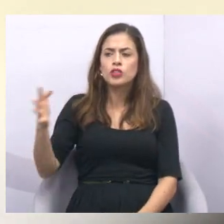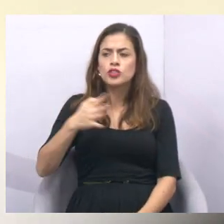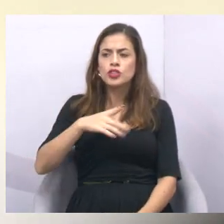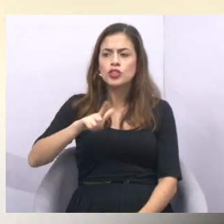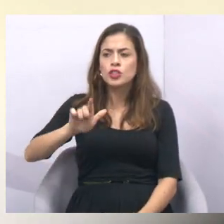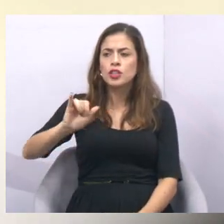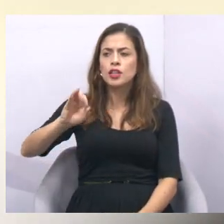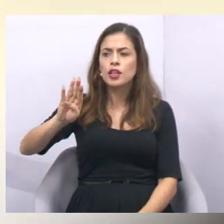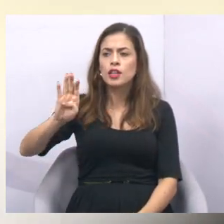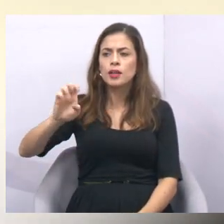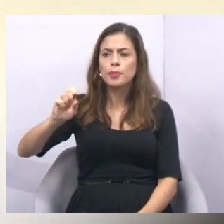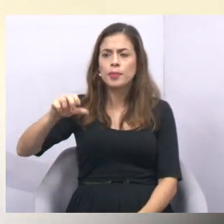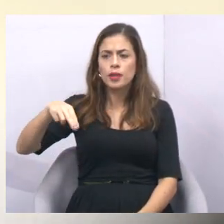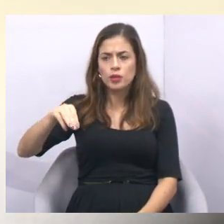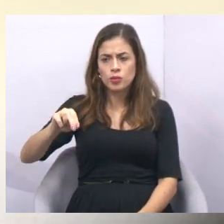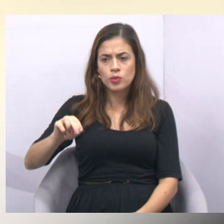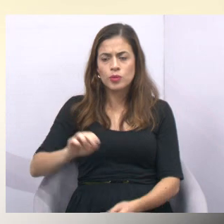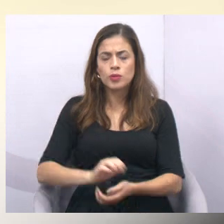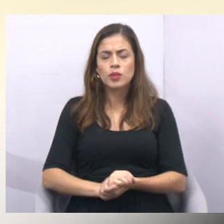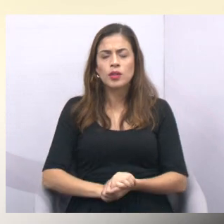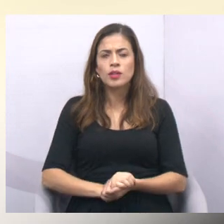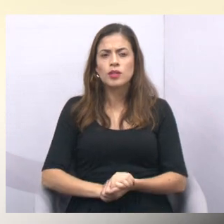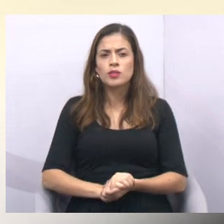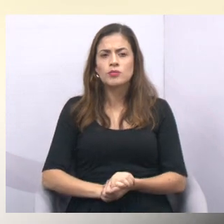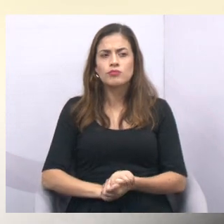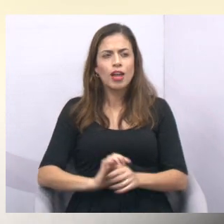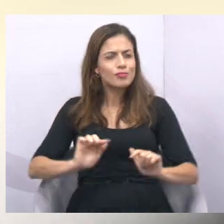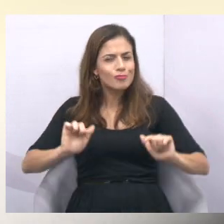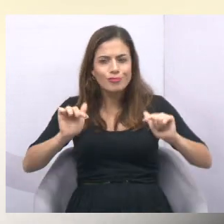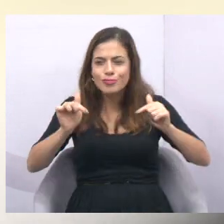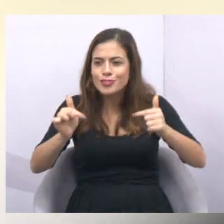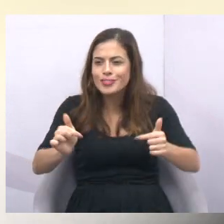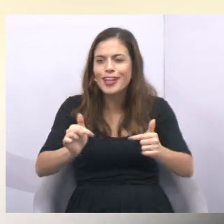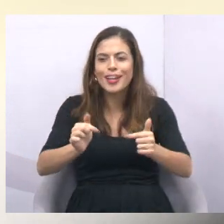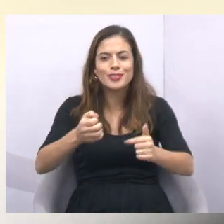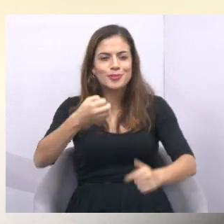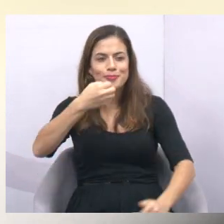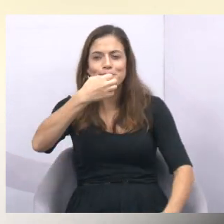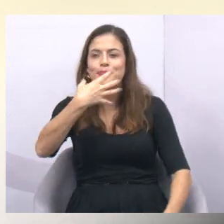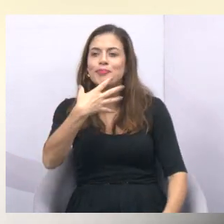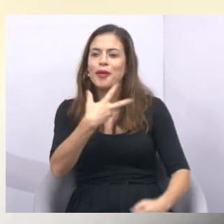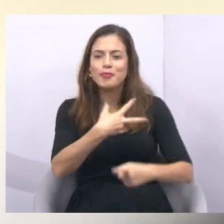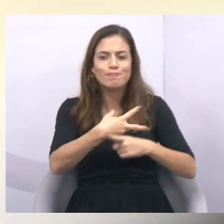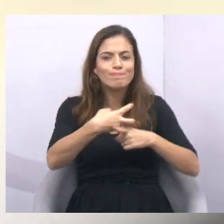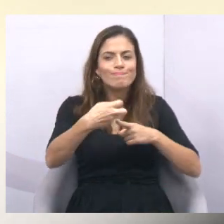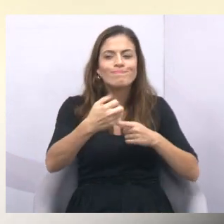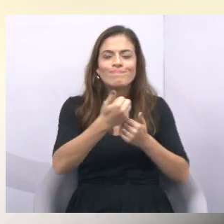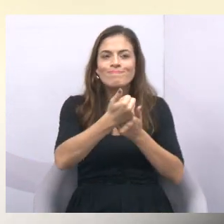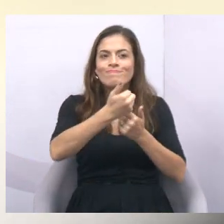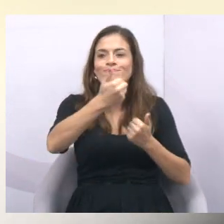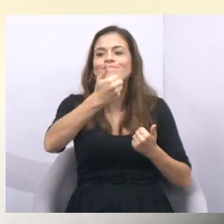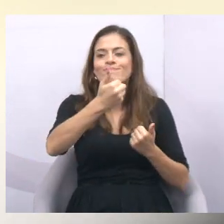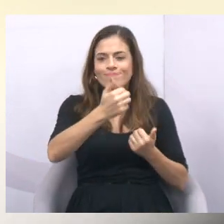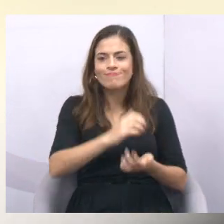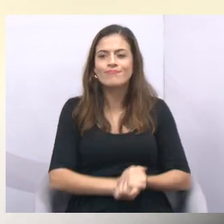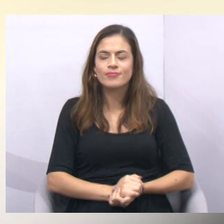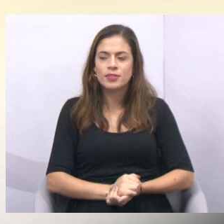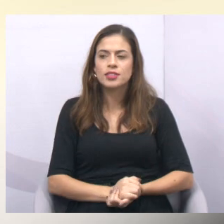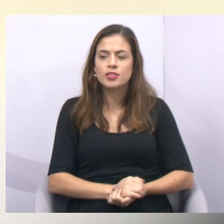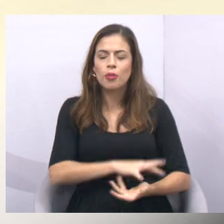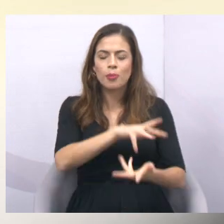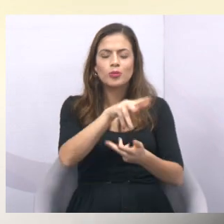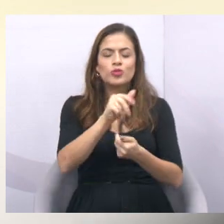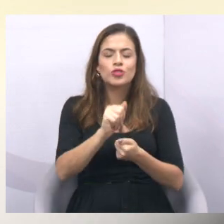um grande sucesso profissional, né, grandes resultados, chegamos até vice-campeão mundial com o Monte Líbano.